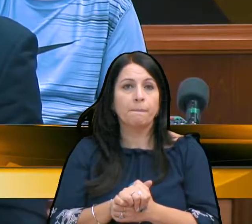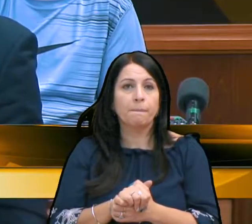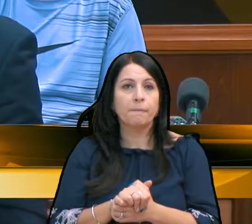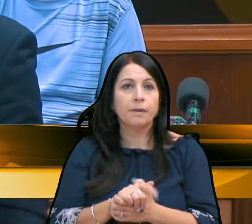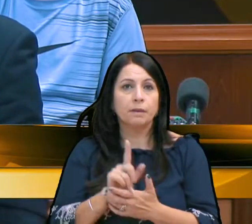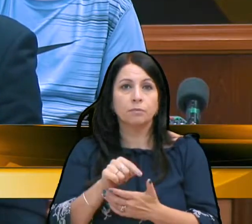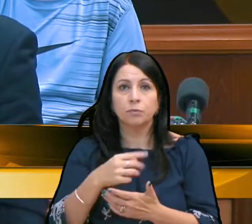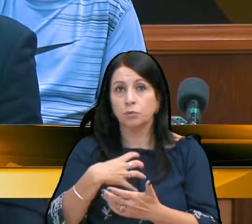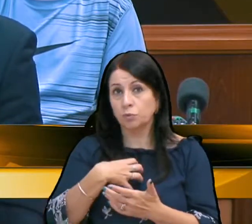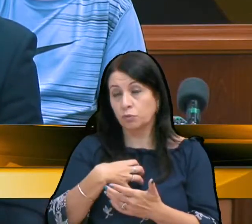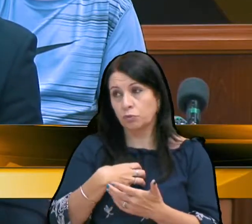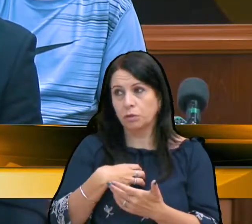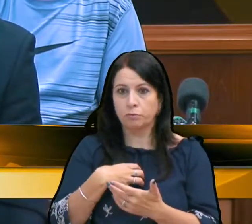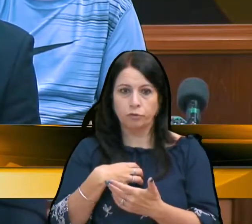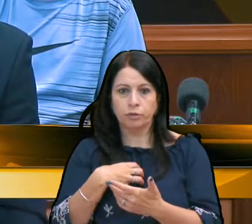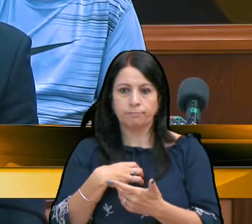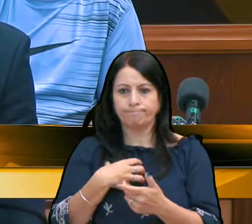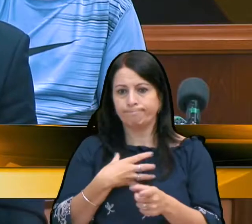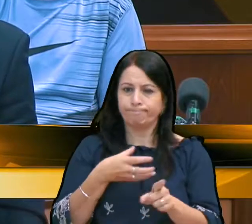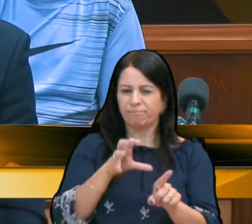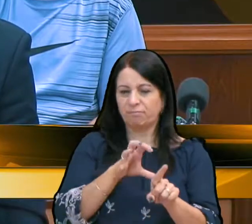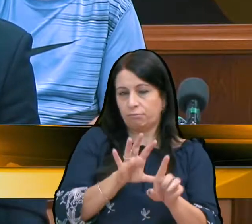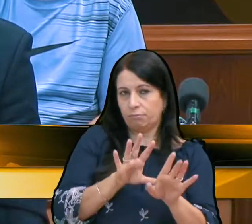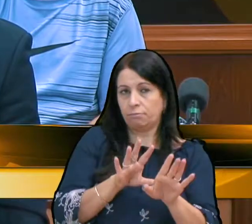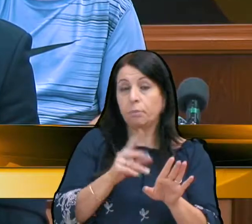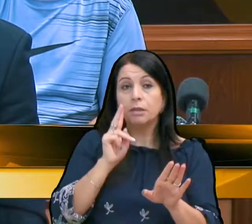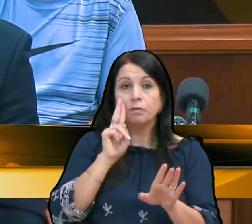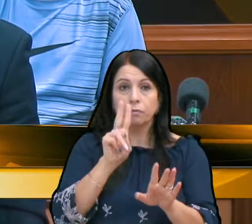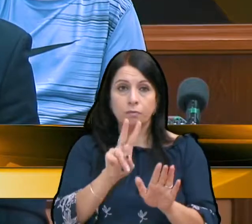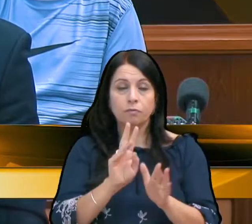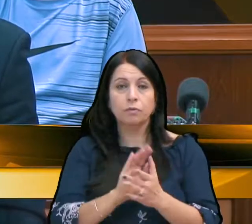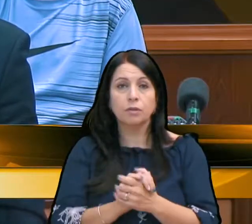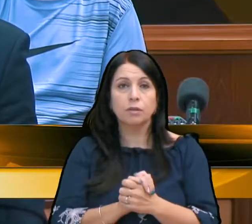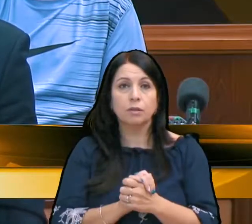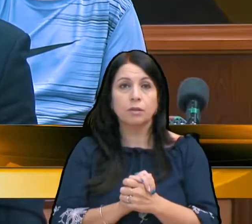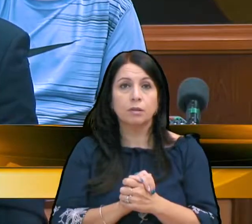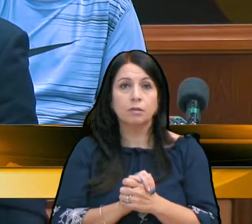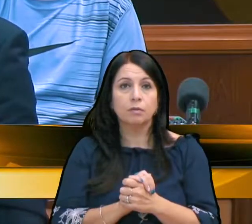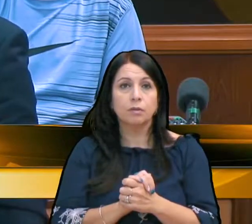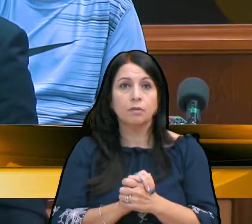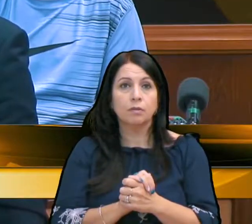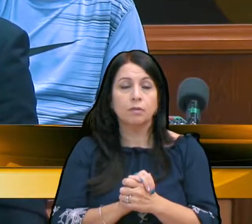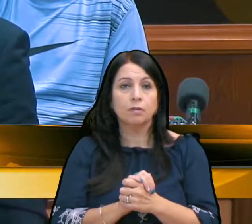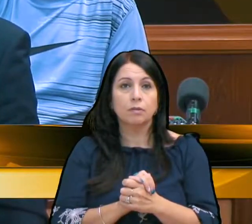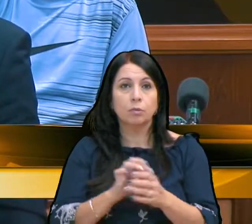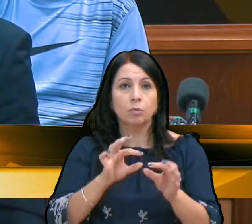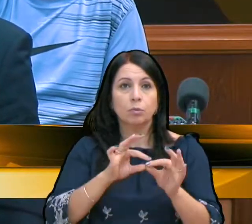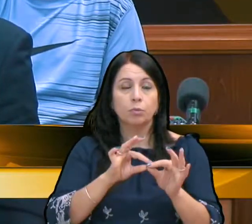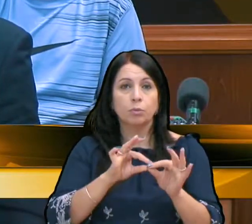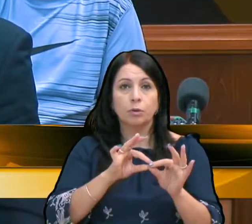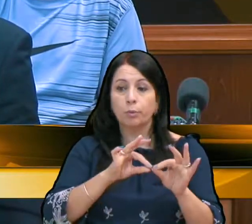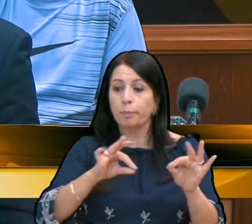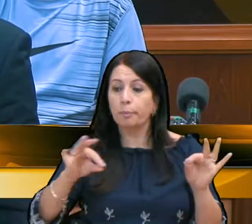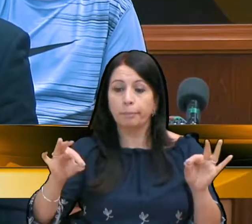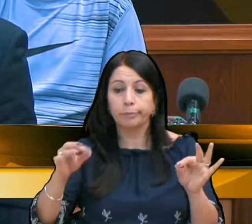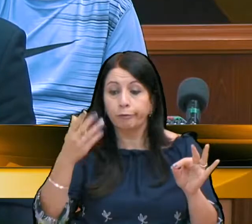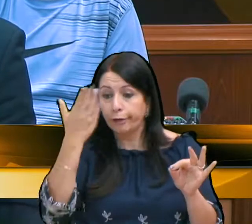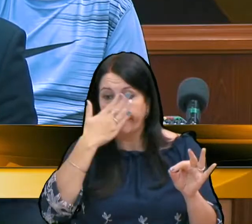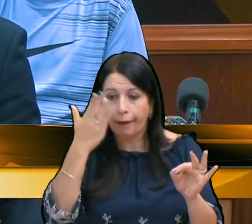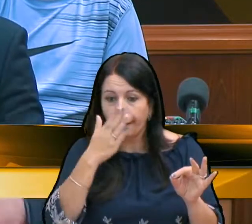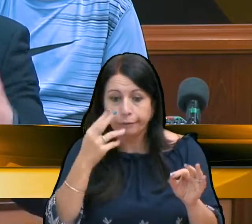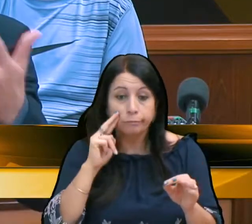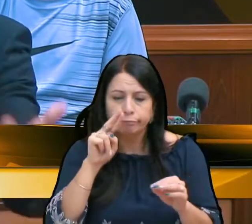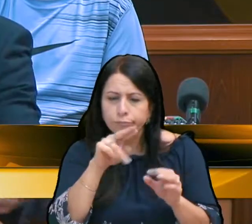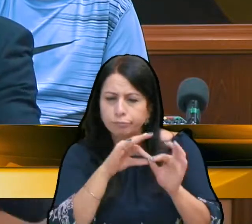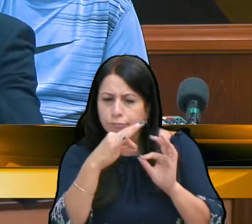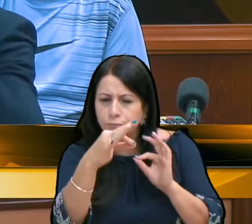não é uma forma de agressão, mas enxergam um metro na frente, outros